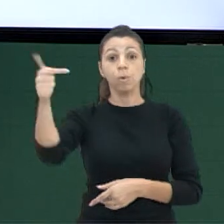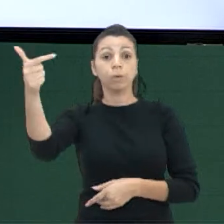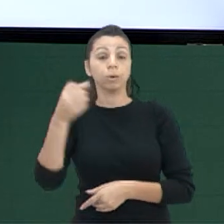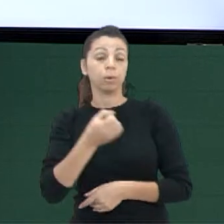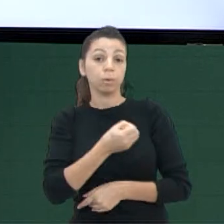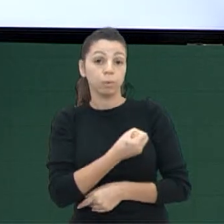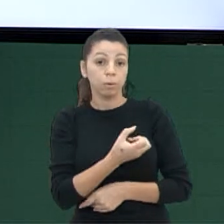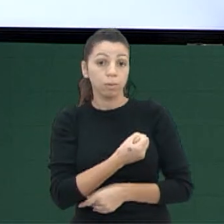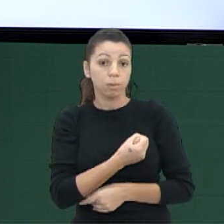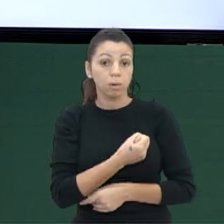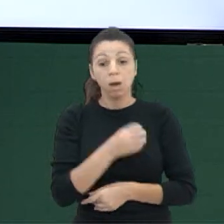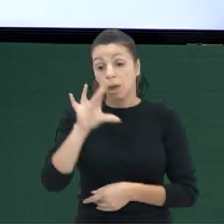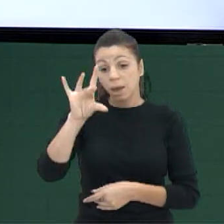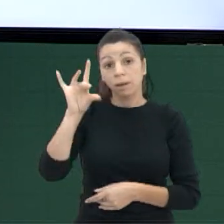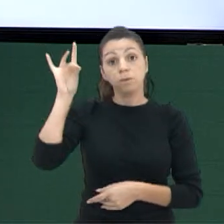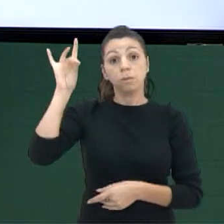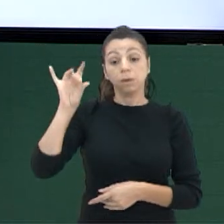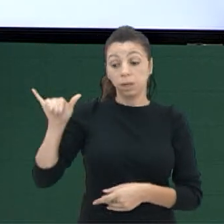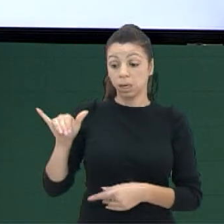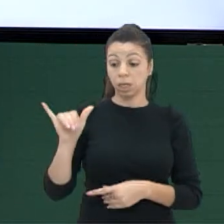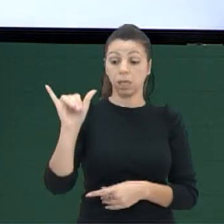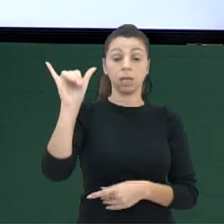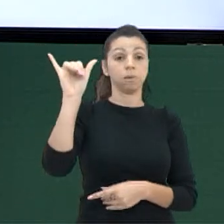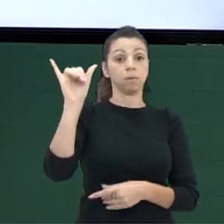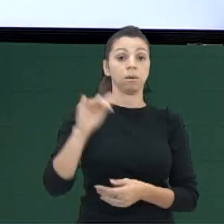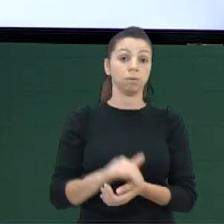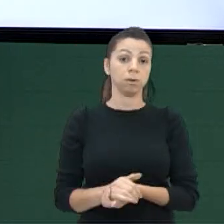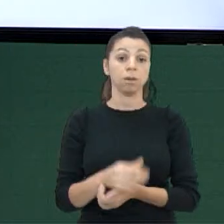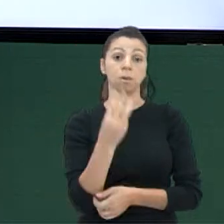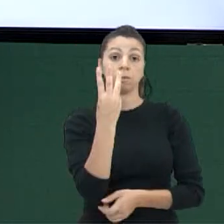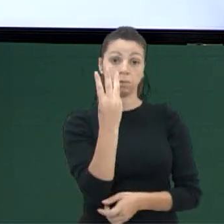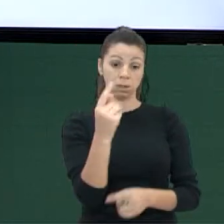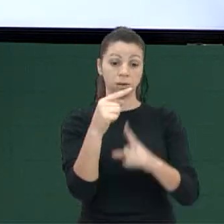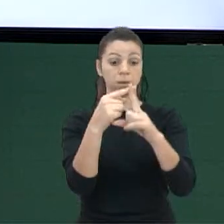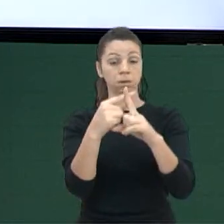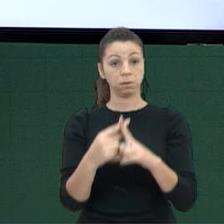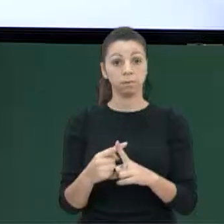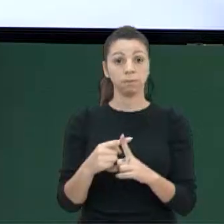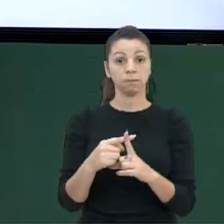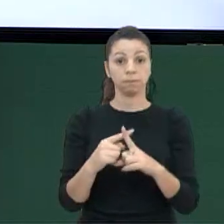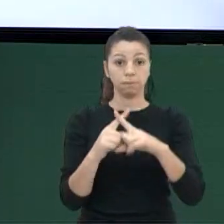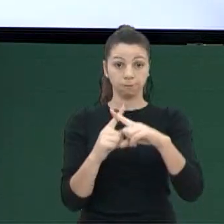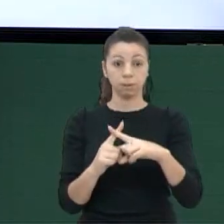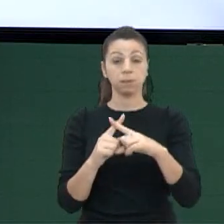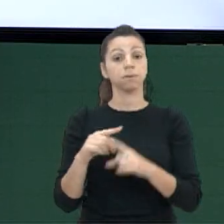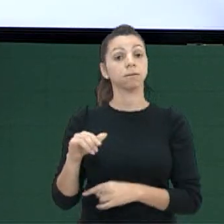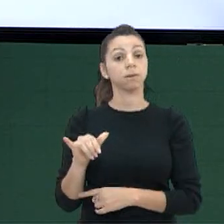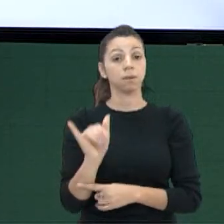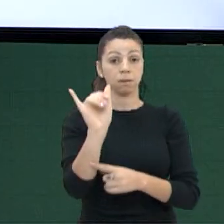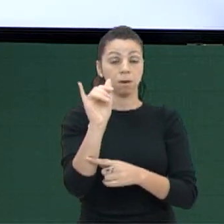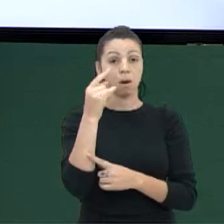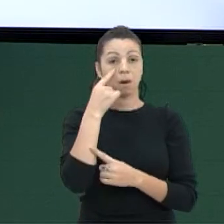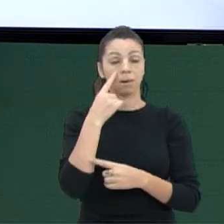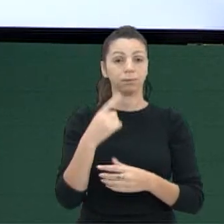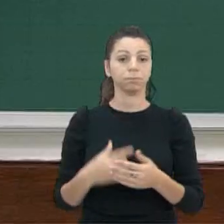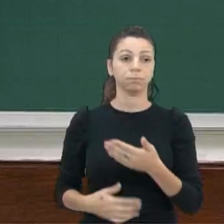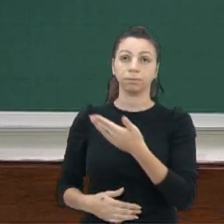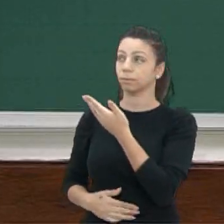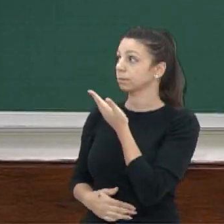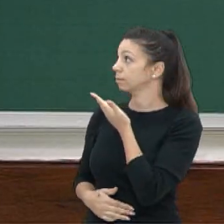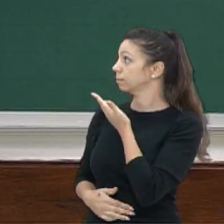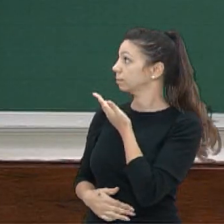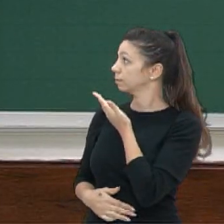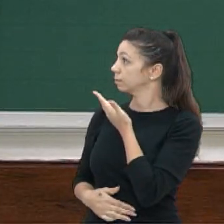qualquer, eu escolhi o y. Então, 3 vezes o y. Então, olhem de novo aqui no quadro